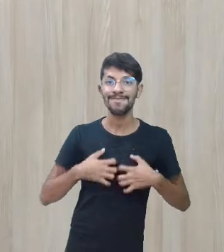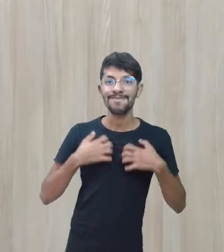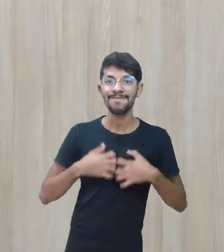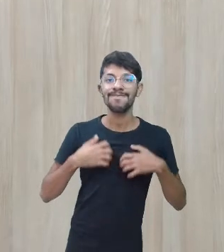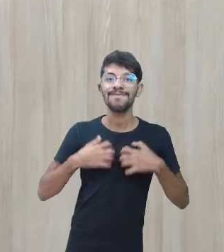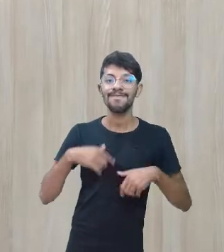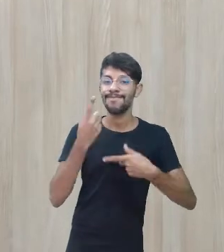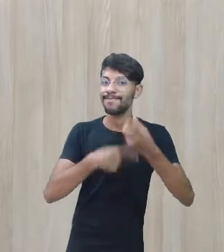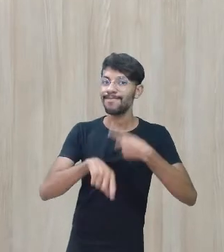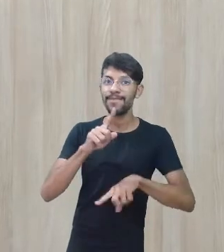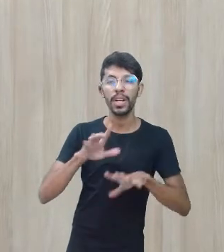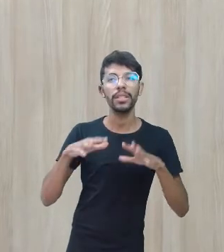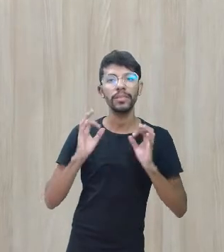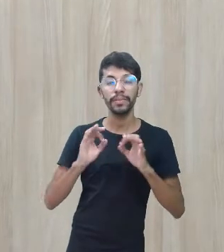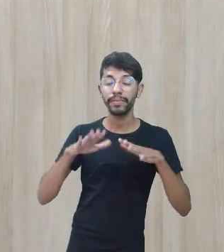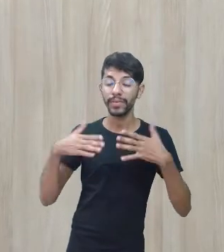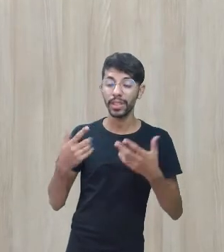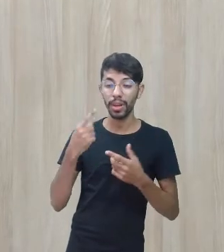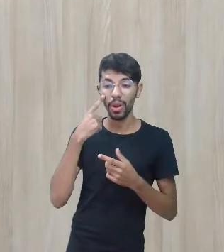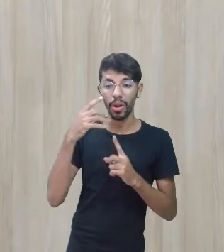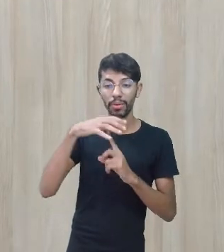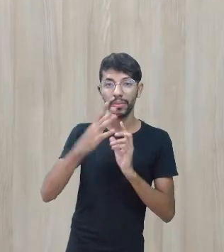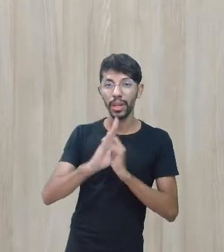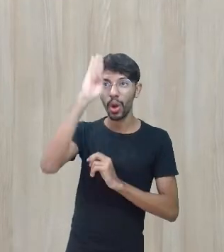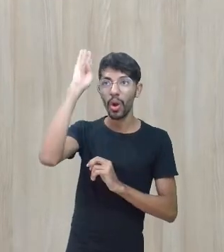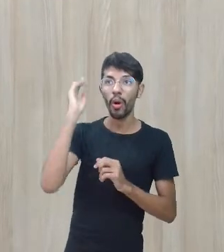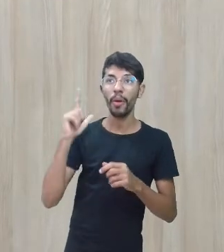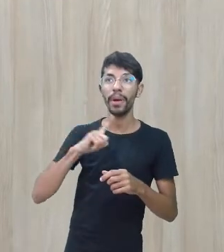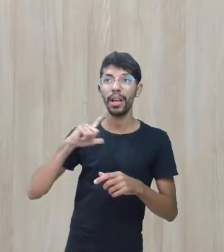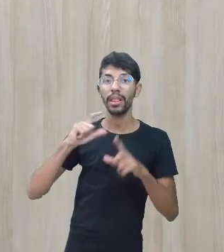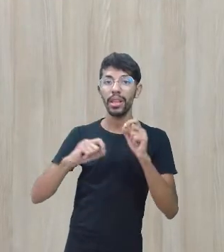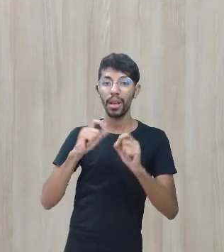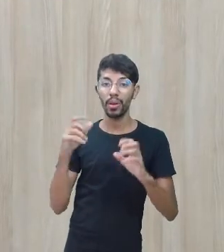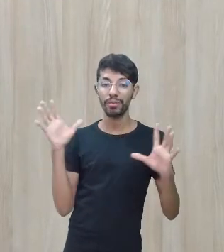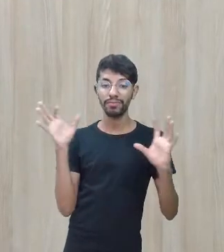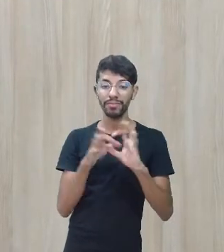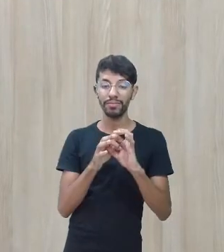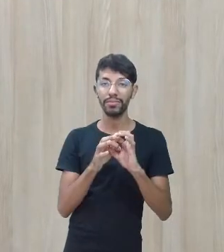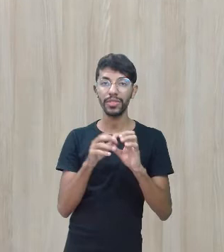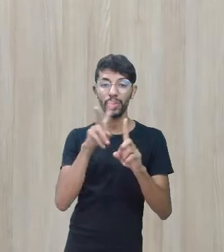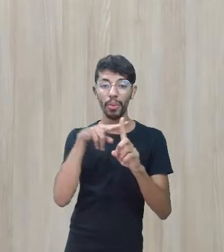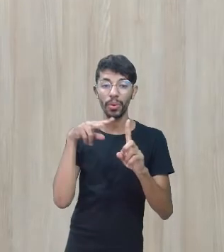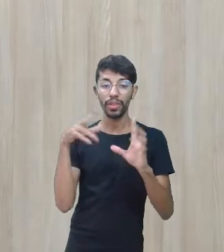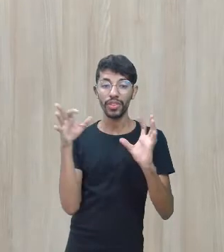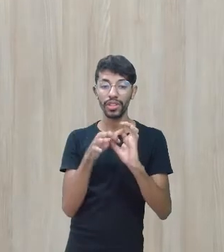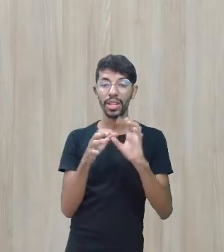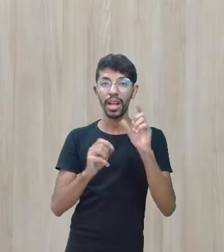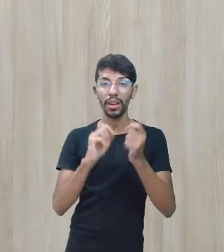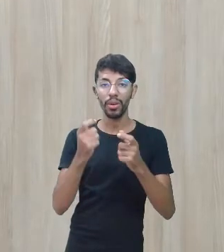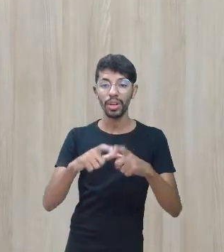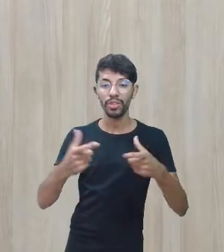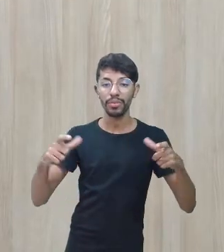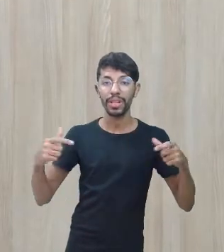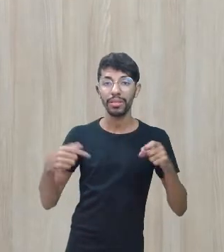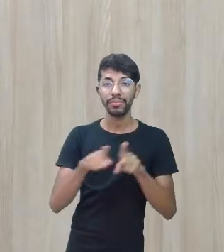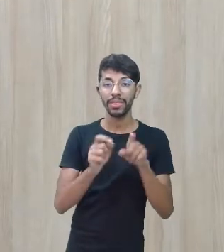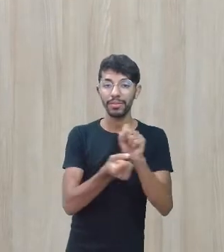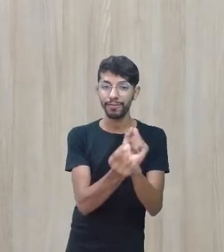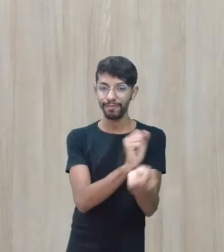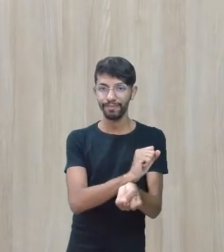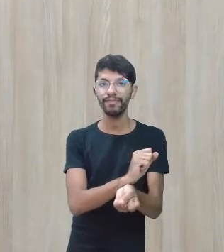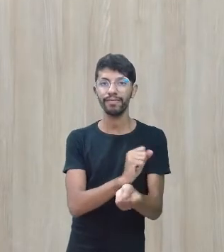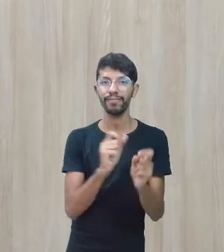tinha uma roda baseada na escravidão, na expansão de terras, tá certo? E